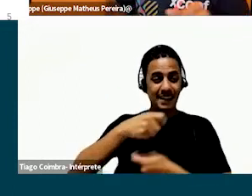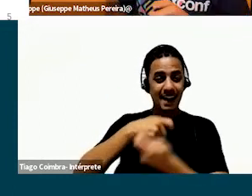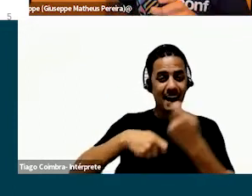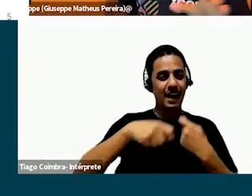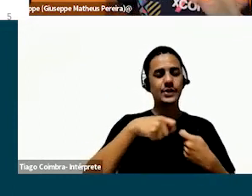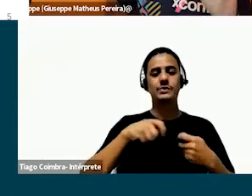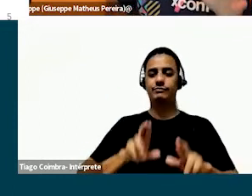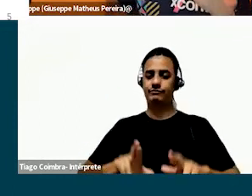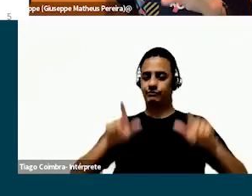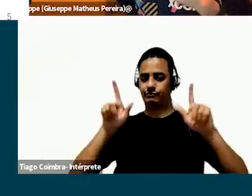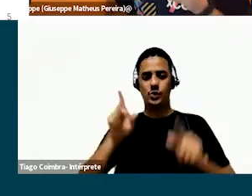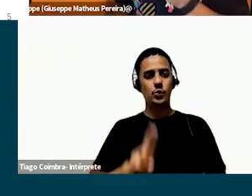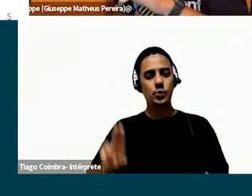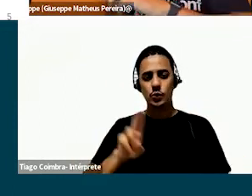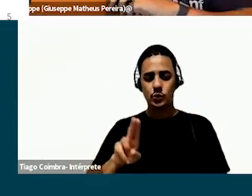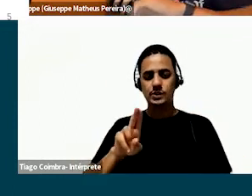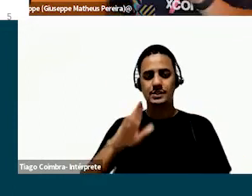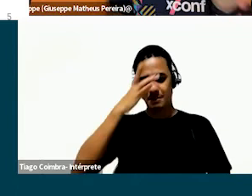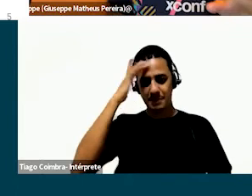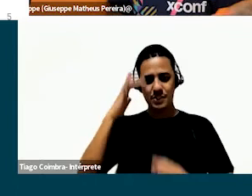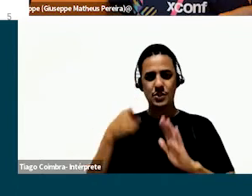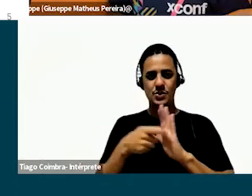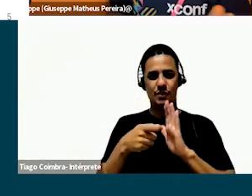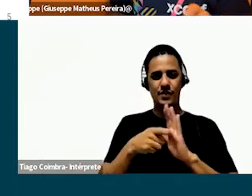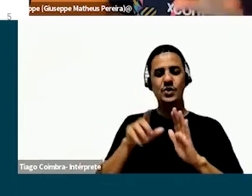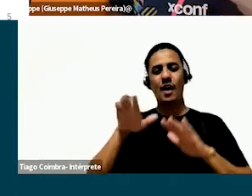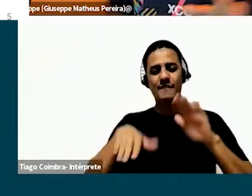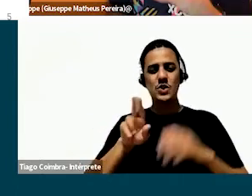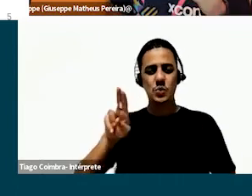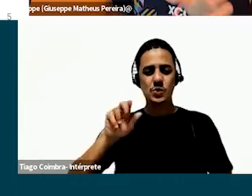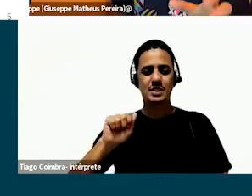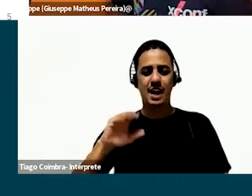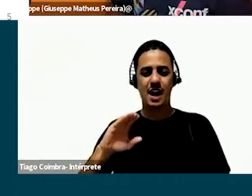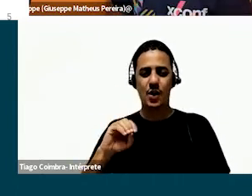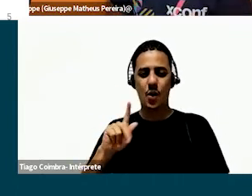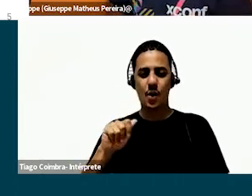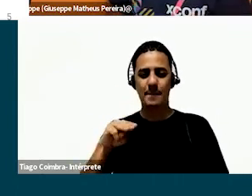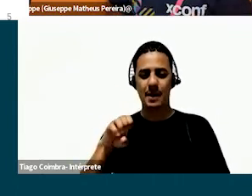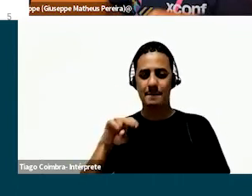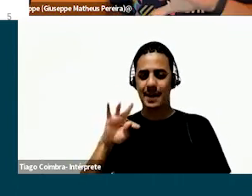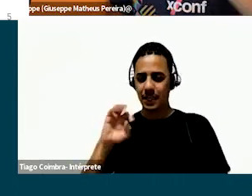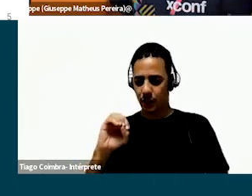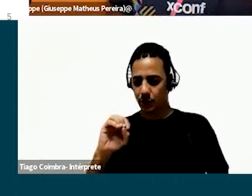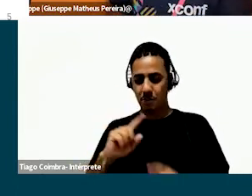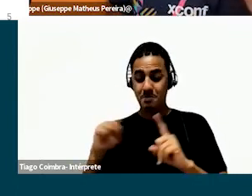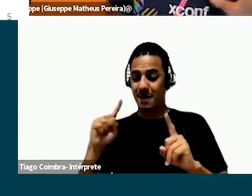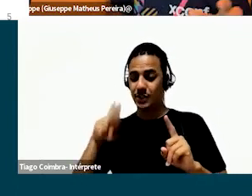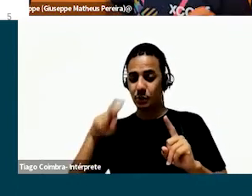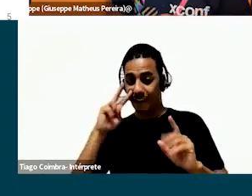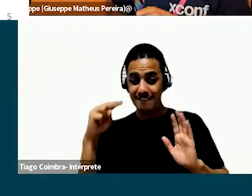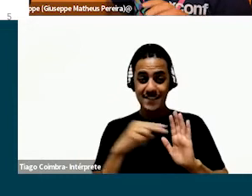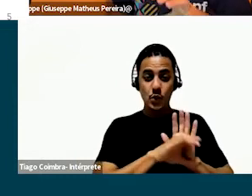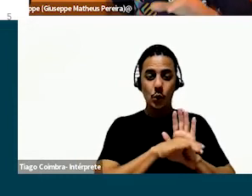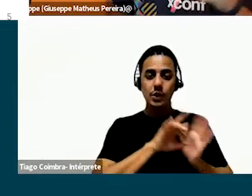conceitos, né? Os desenvolvedores acabam usando de maneira literal o título, às vezes, do conceito, e acabam não indo na fonte, né,